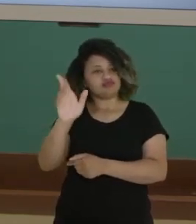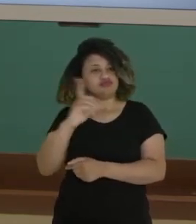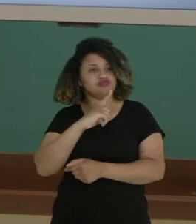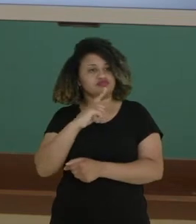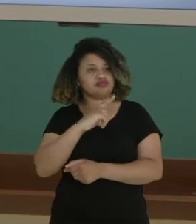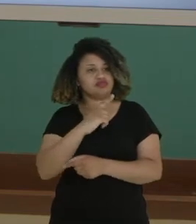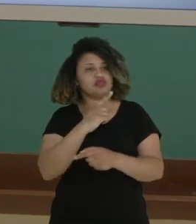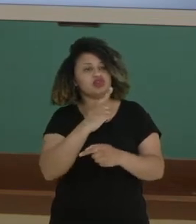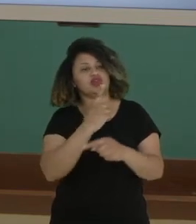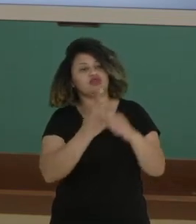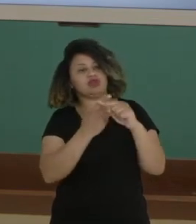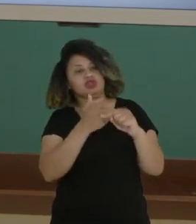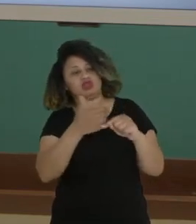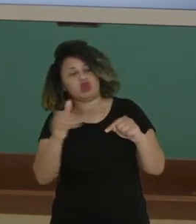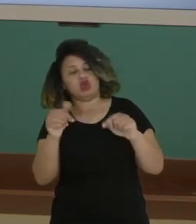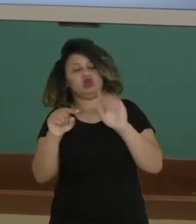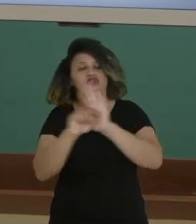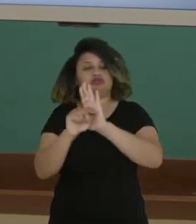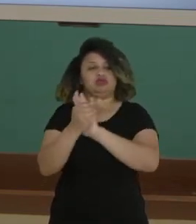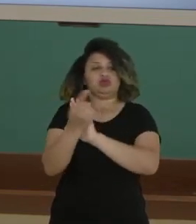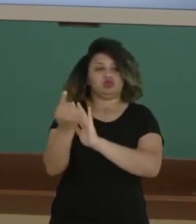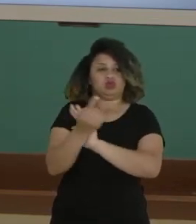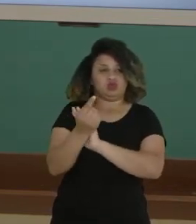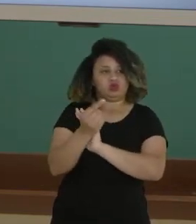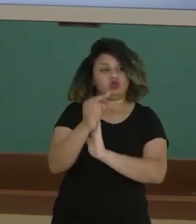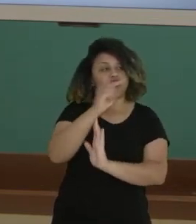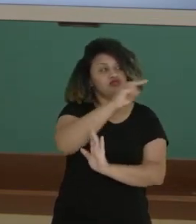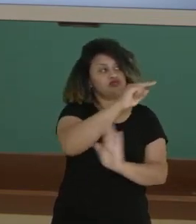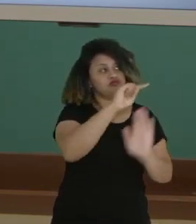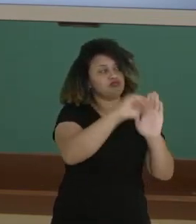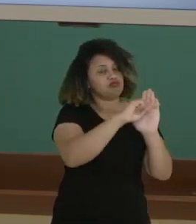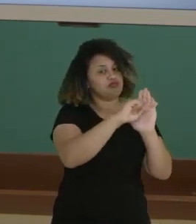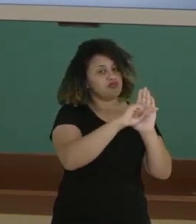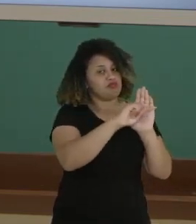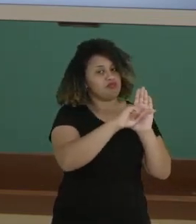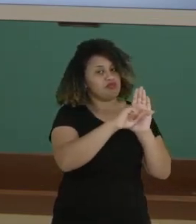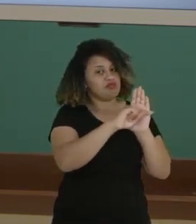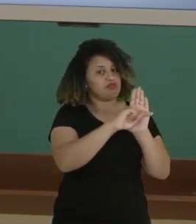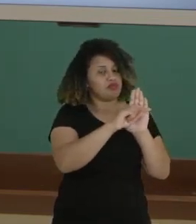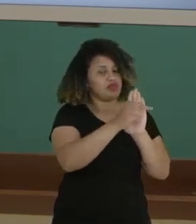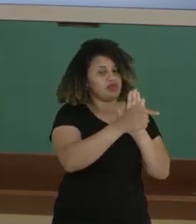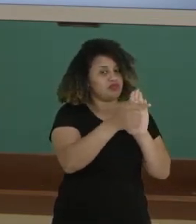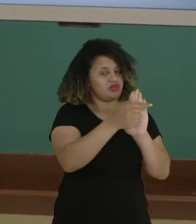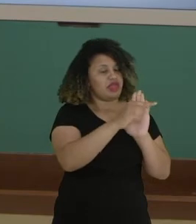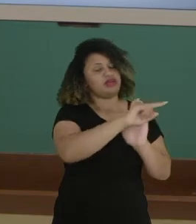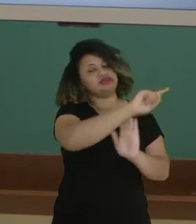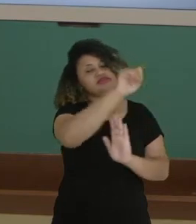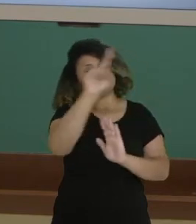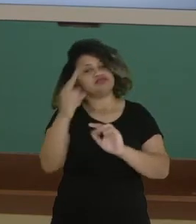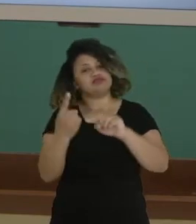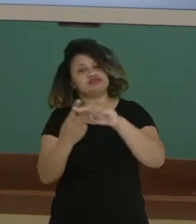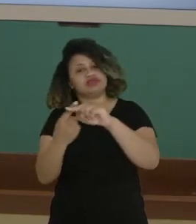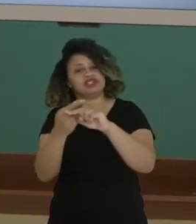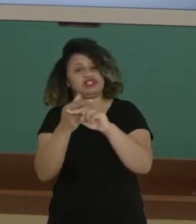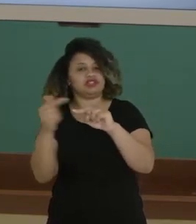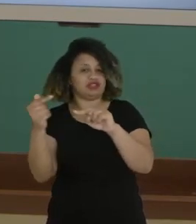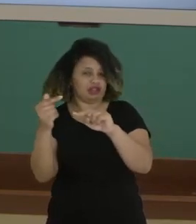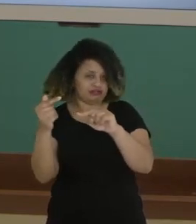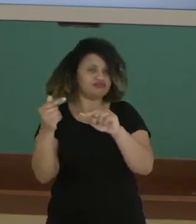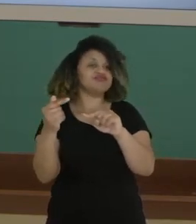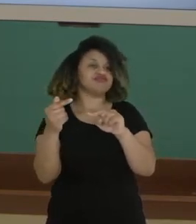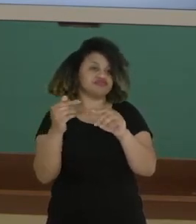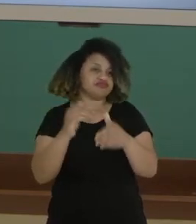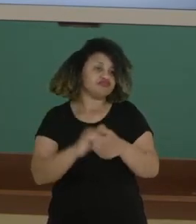no segundo membro, para não dar ruim com esse sinal. E esse menos 7 passa para lá, mais